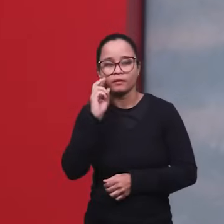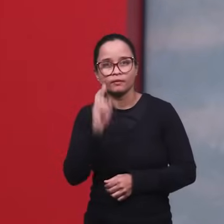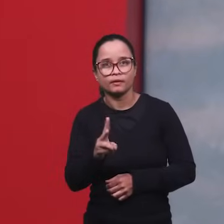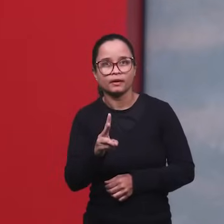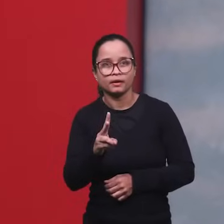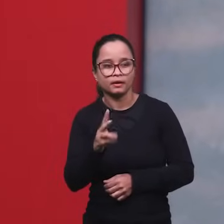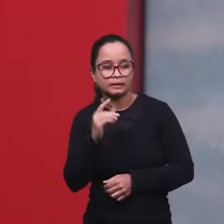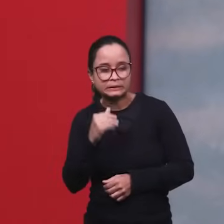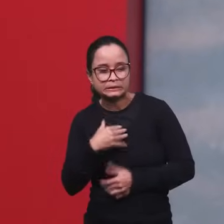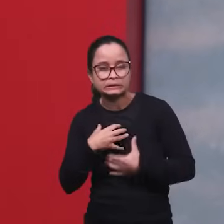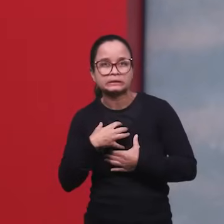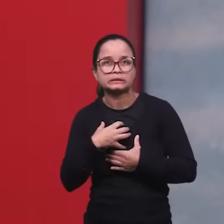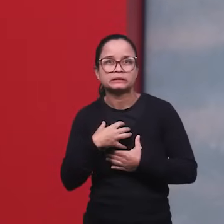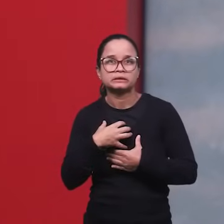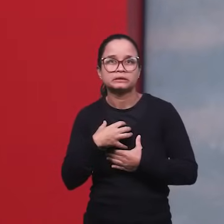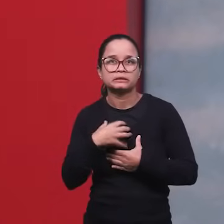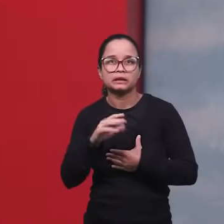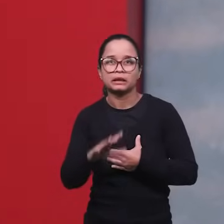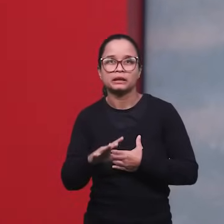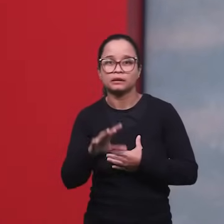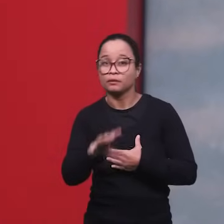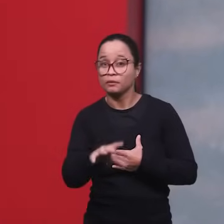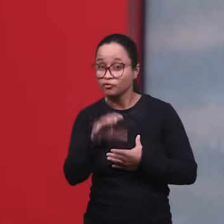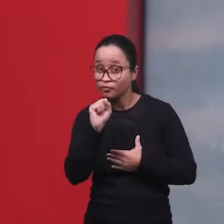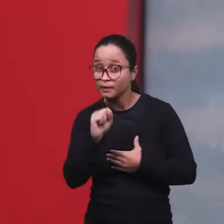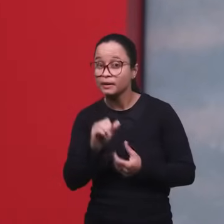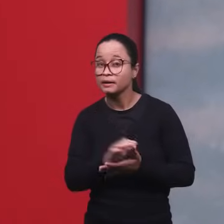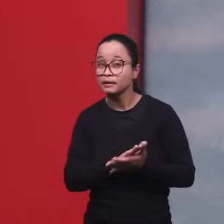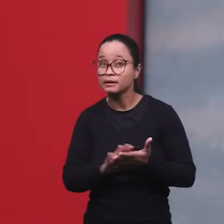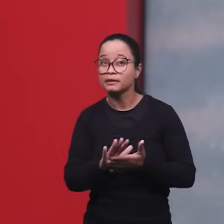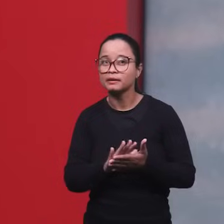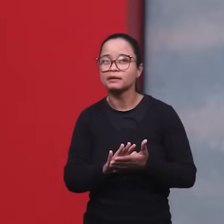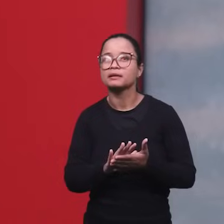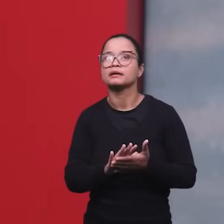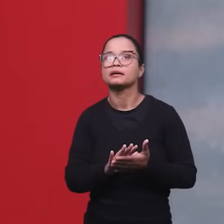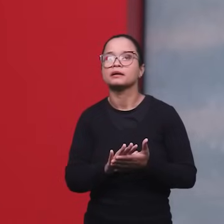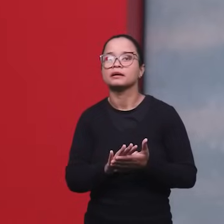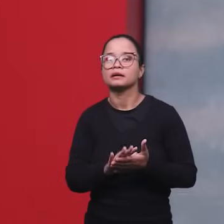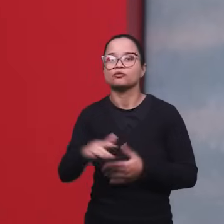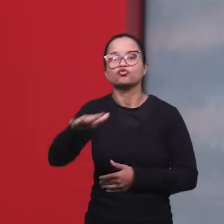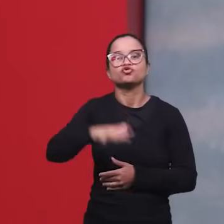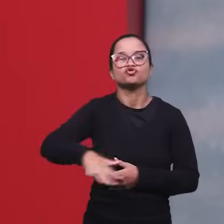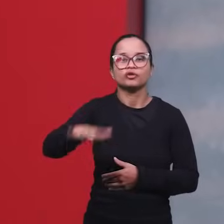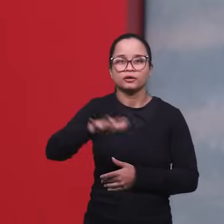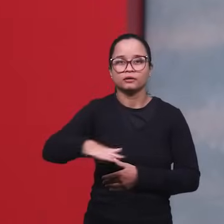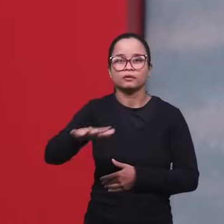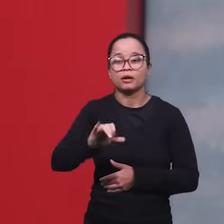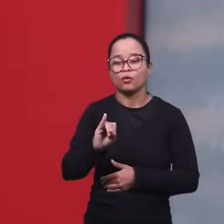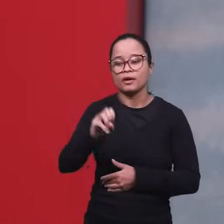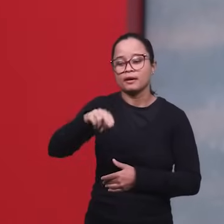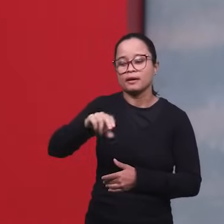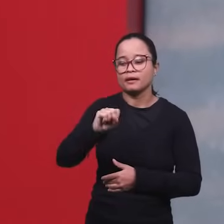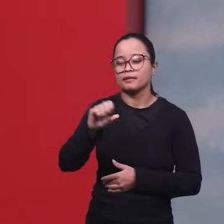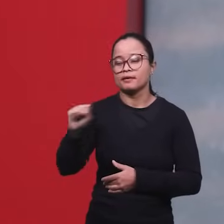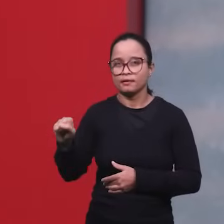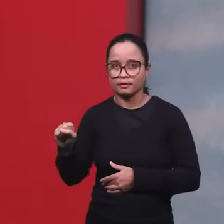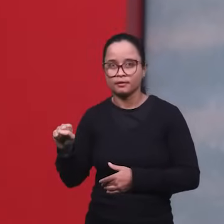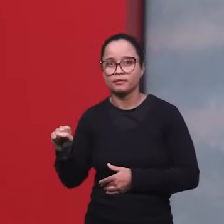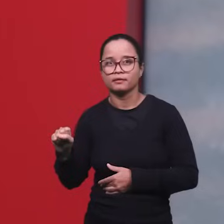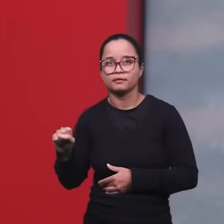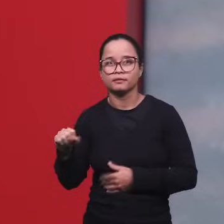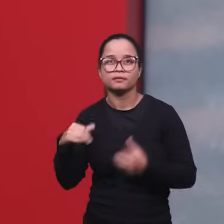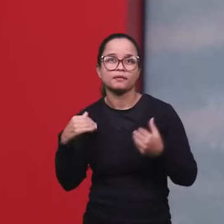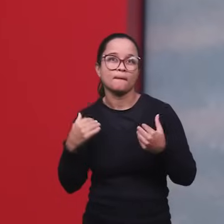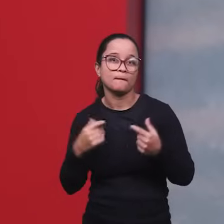aposentar ver o valor assusta, ela pode até não sacar o valor do benefício, isso no regime geral, que é o INSS, tá bom? Serviço público é um